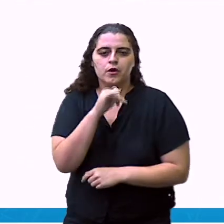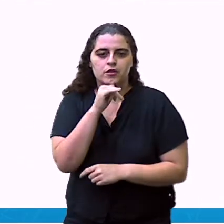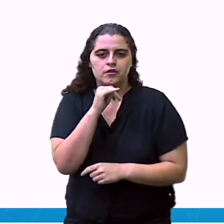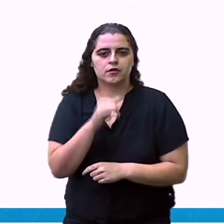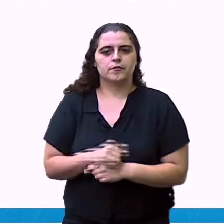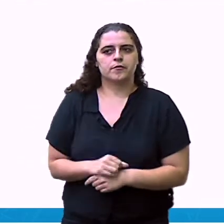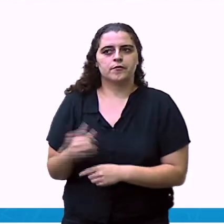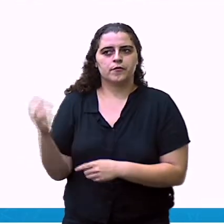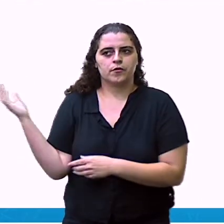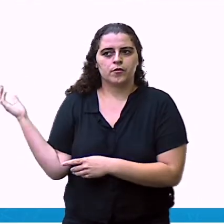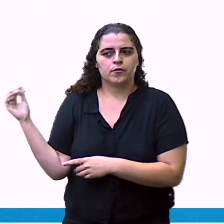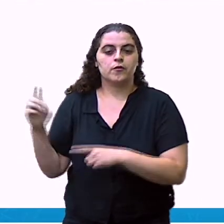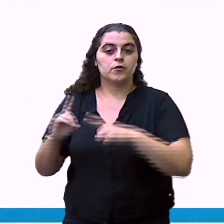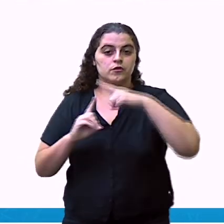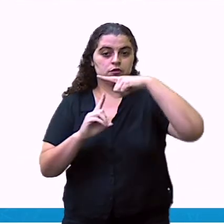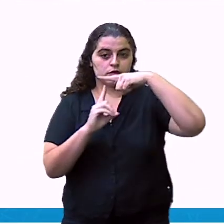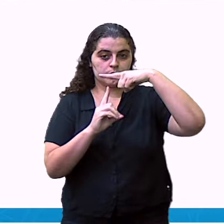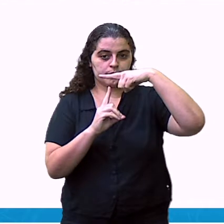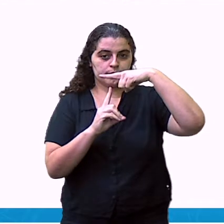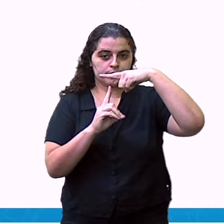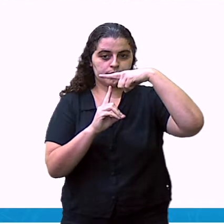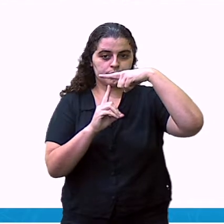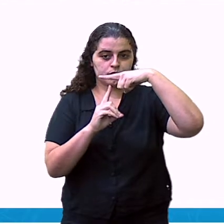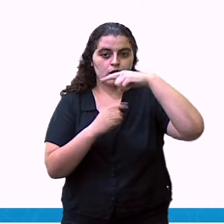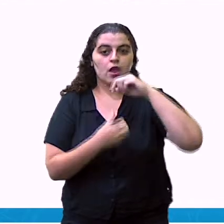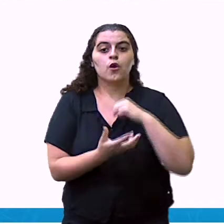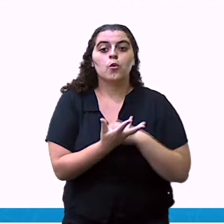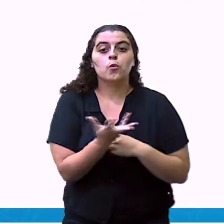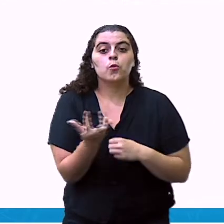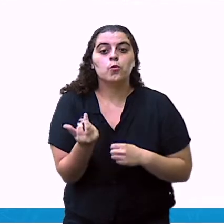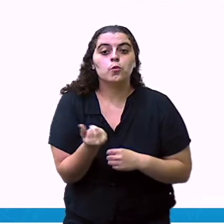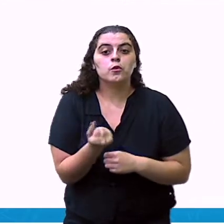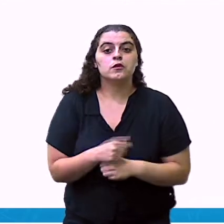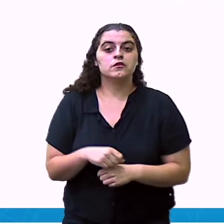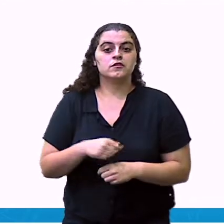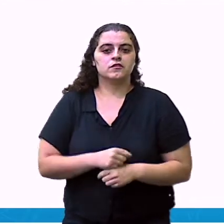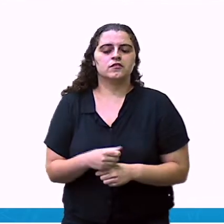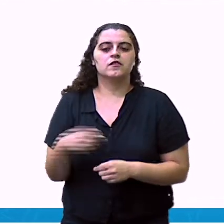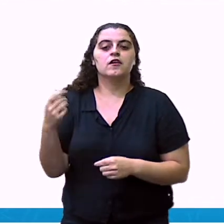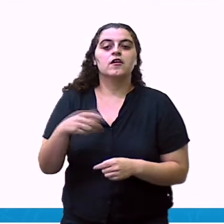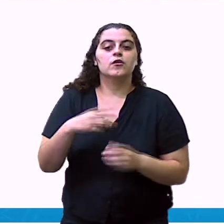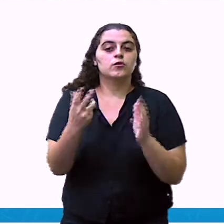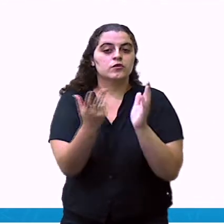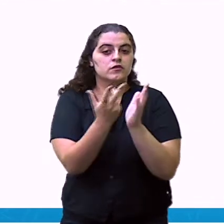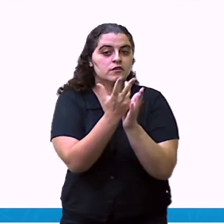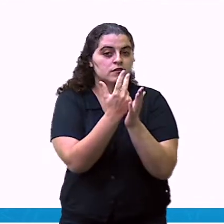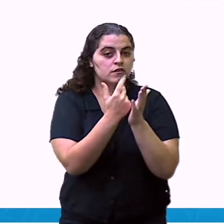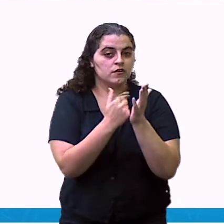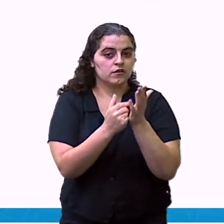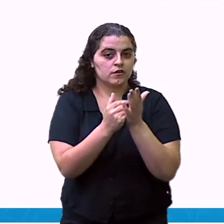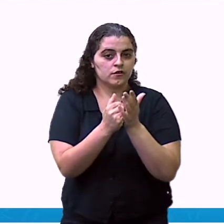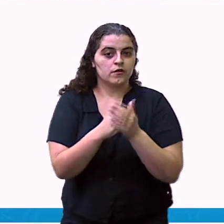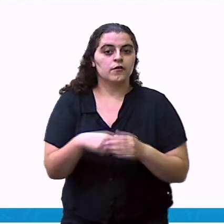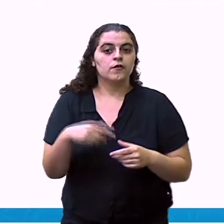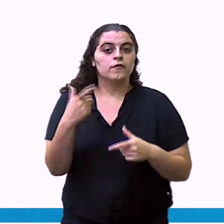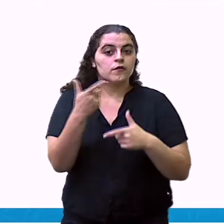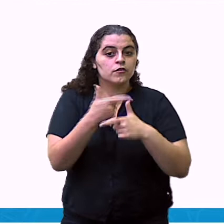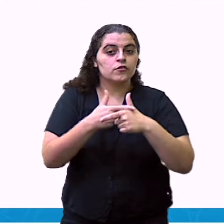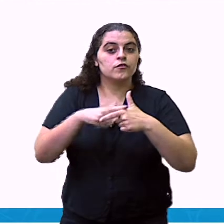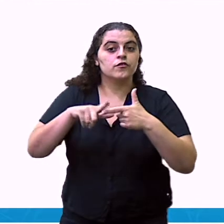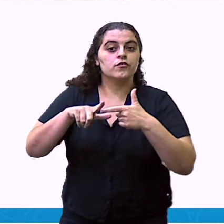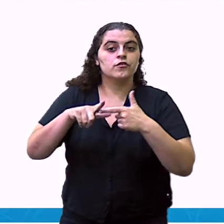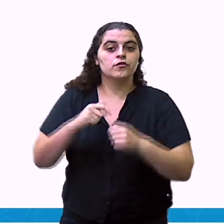dica. O denominador é quantas vezes a figura foi fracionada. E o numerador